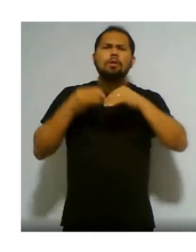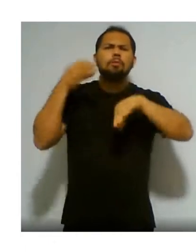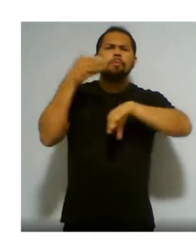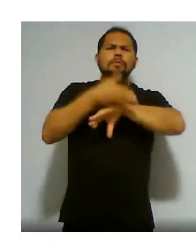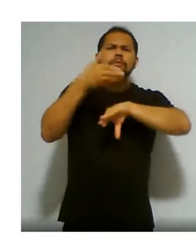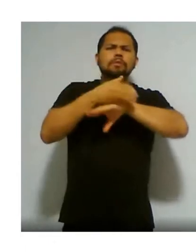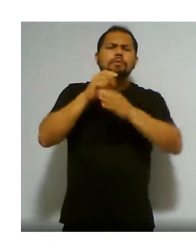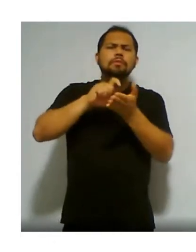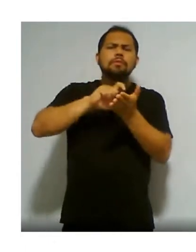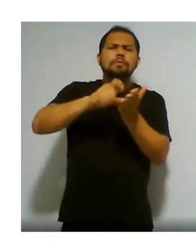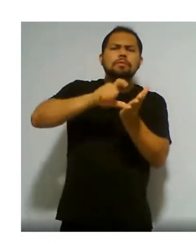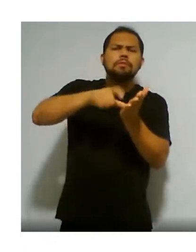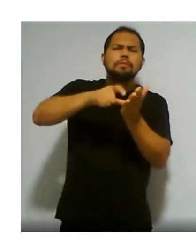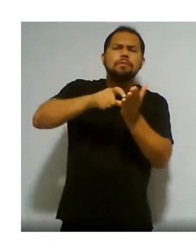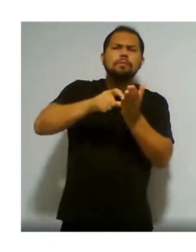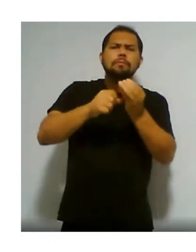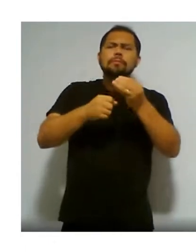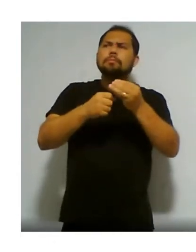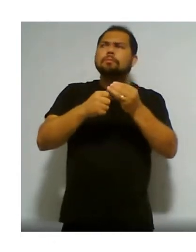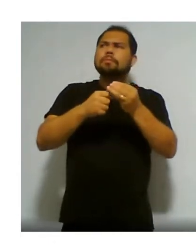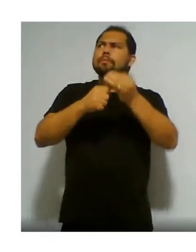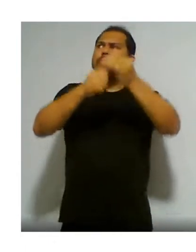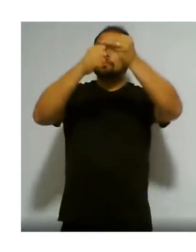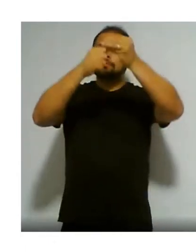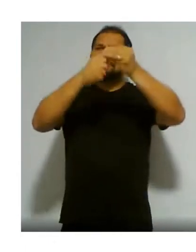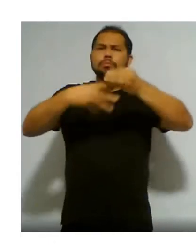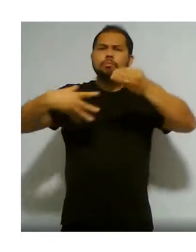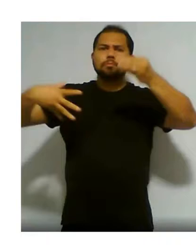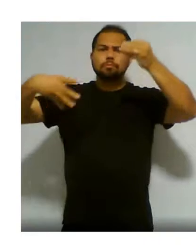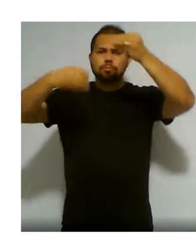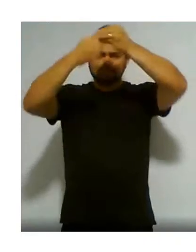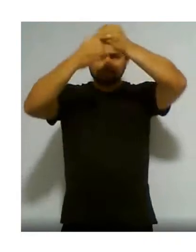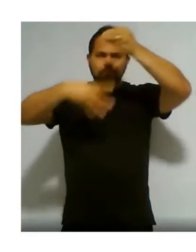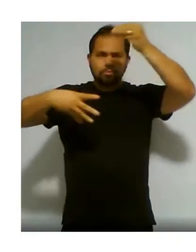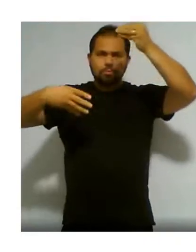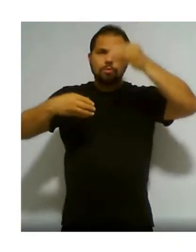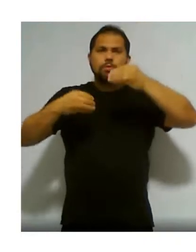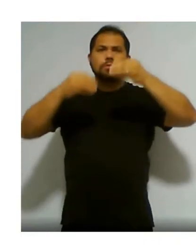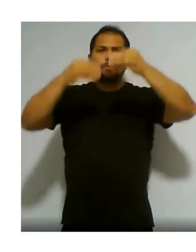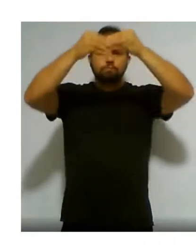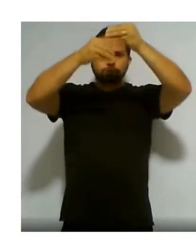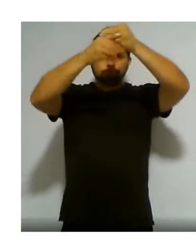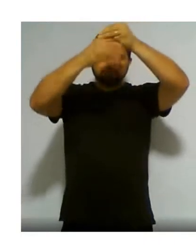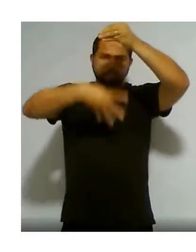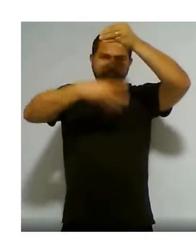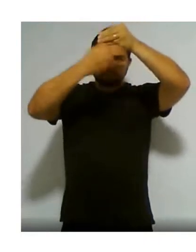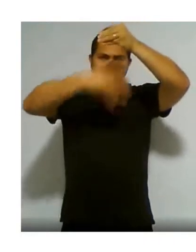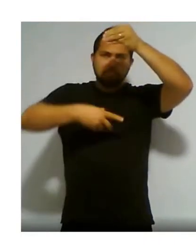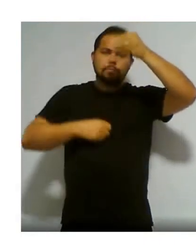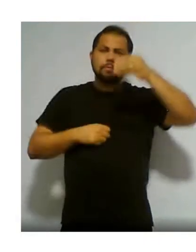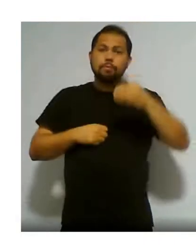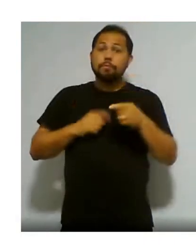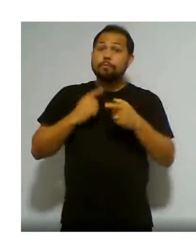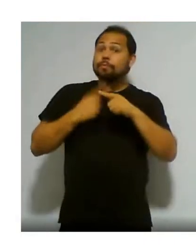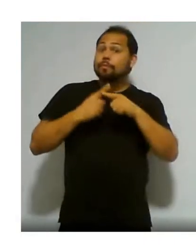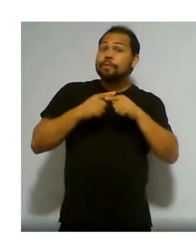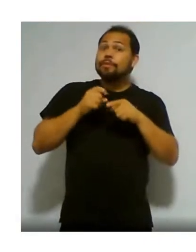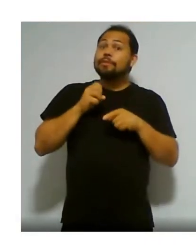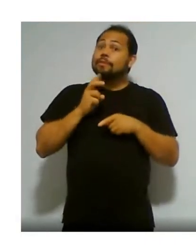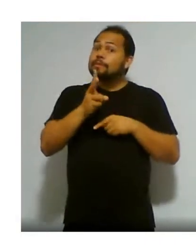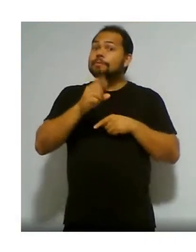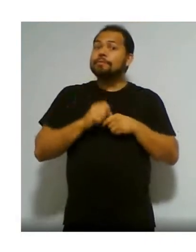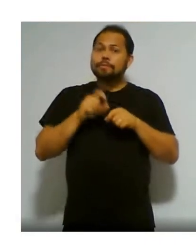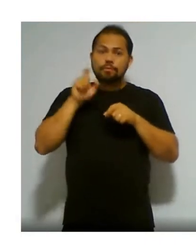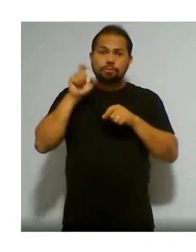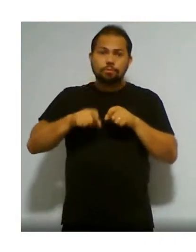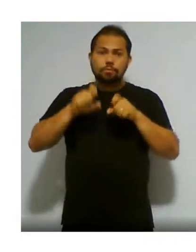arquivo, por exemplo. Para abrir o próprio sistema operacional que está salvo no HD. Por que, é que toda vez que você liga o computador ele abre o sistema operacional? Porque ele se